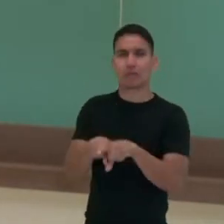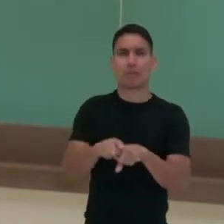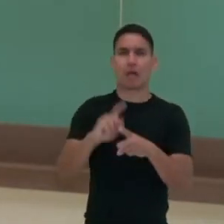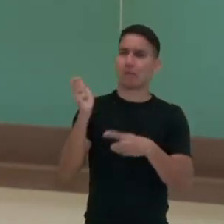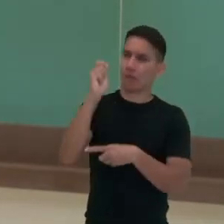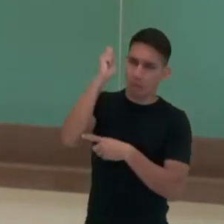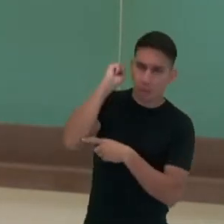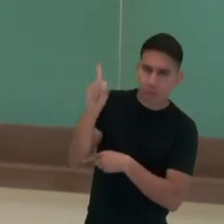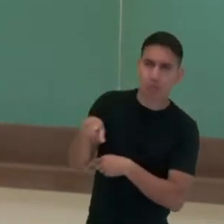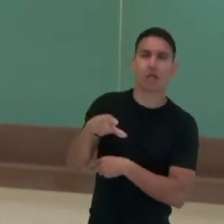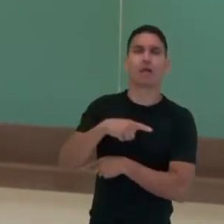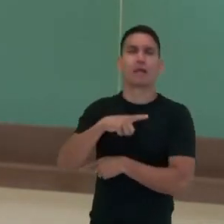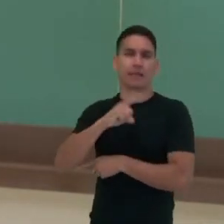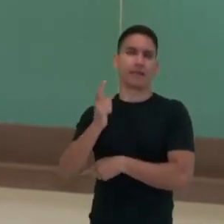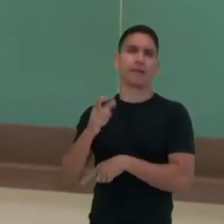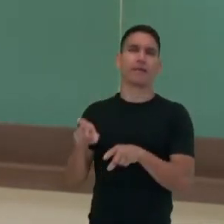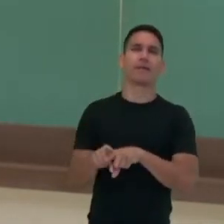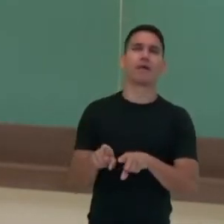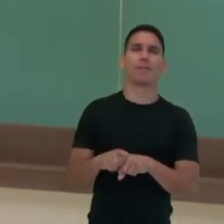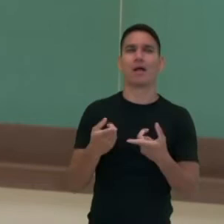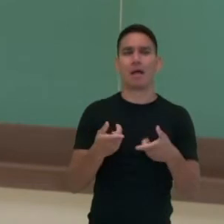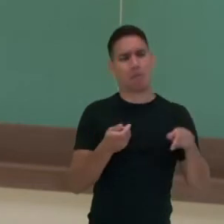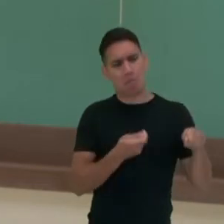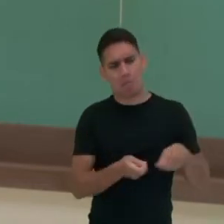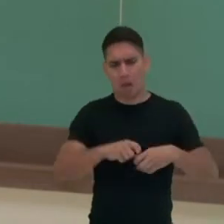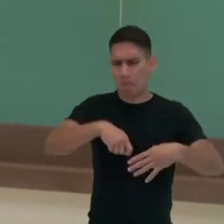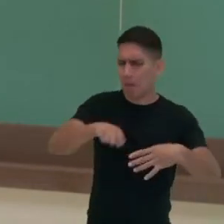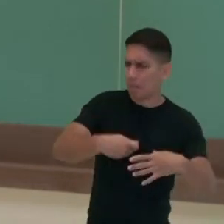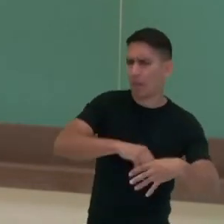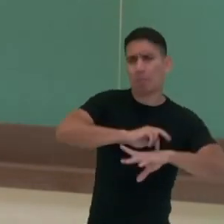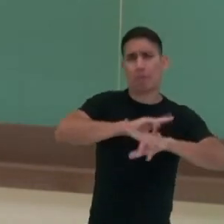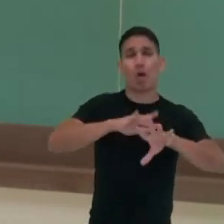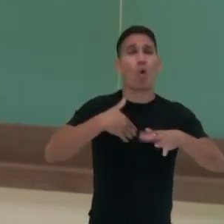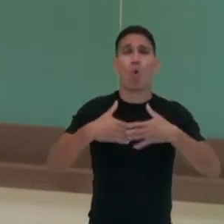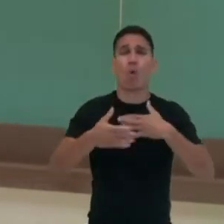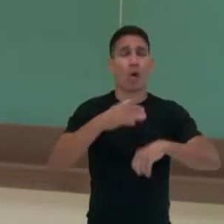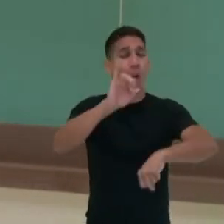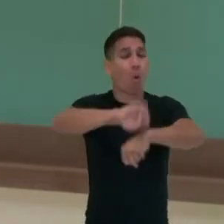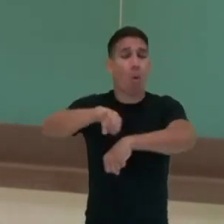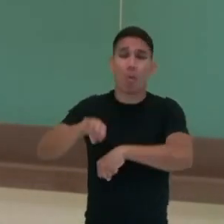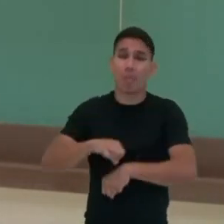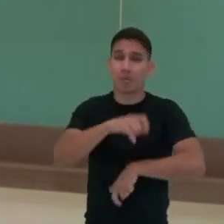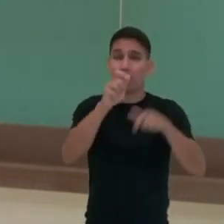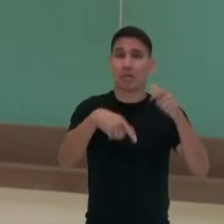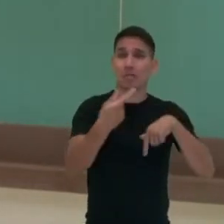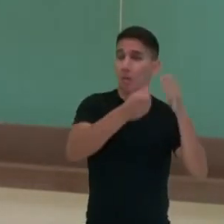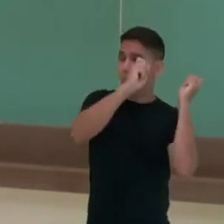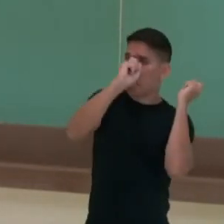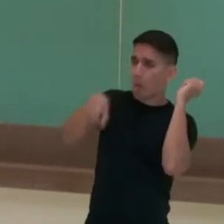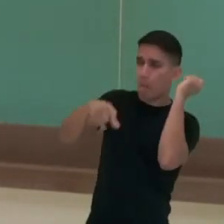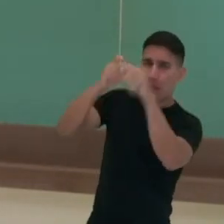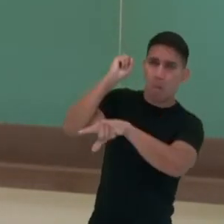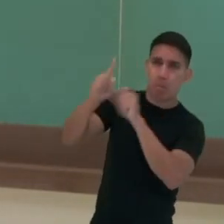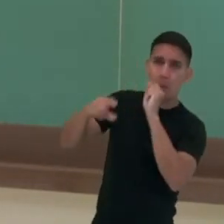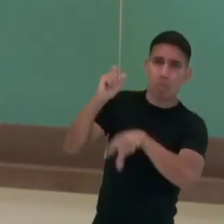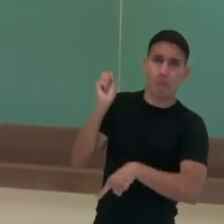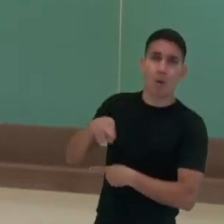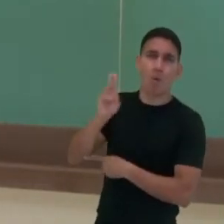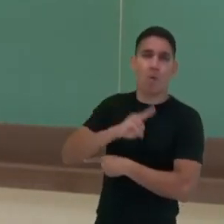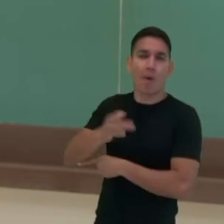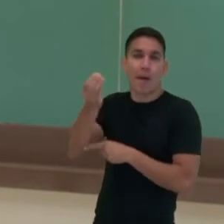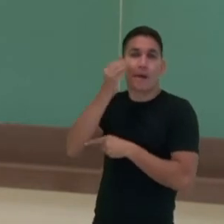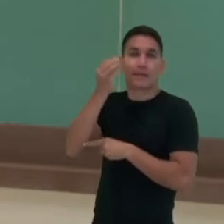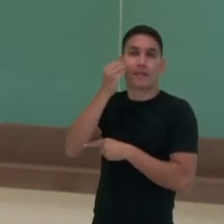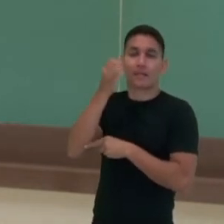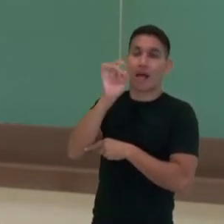né, que são os estilingues, pás, vassouras, tudo que tinha por perto ali, as pessoas acabavam utilizando, né, para